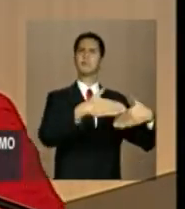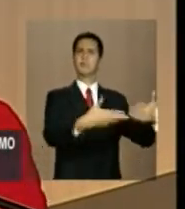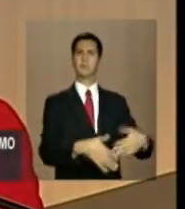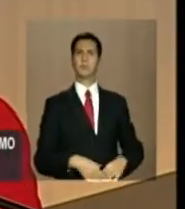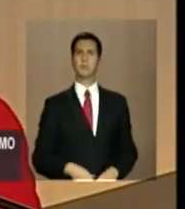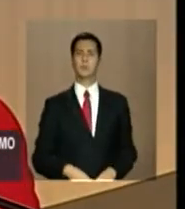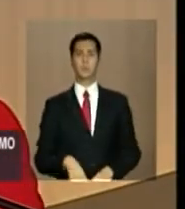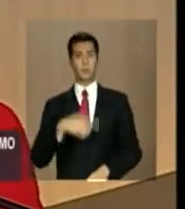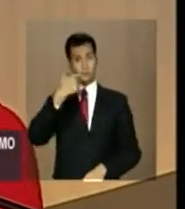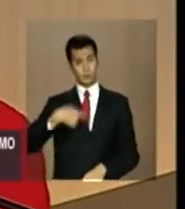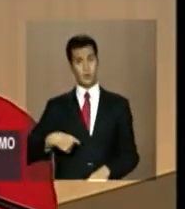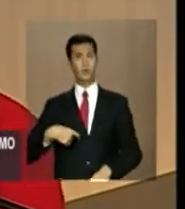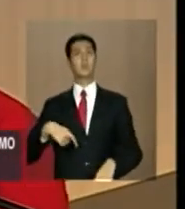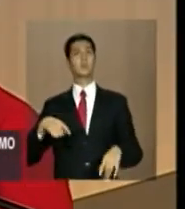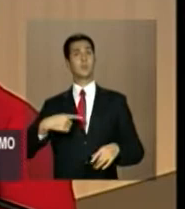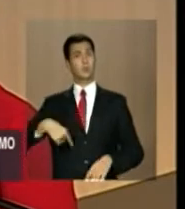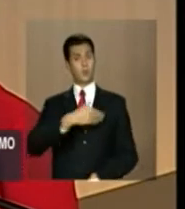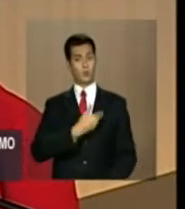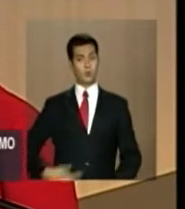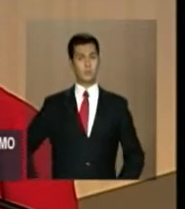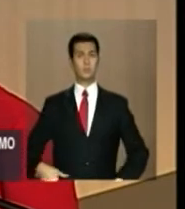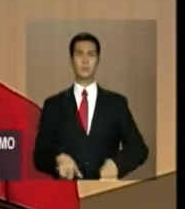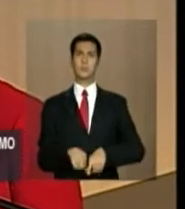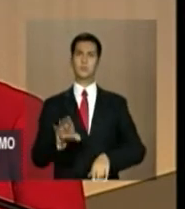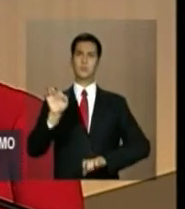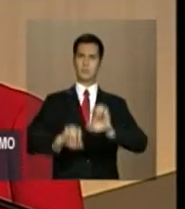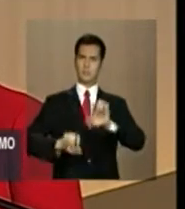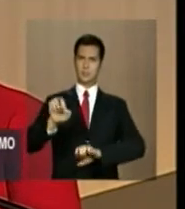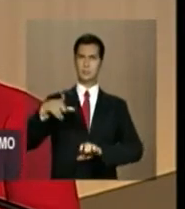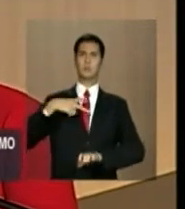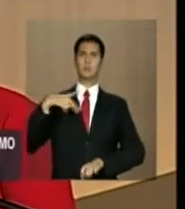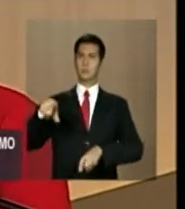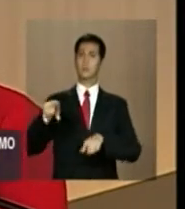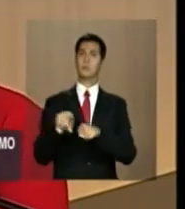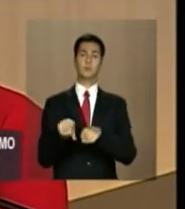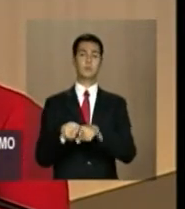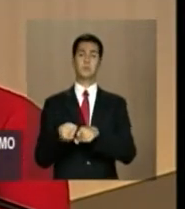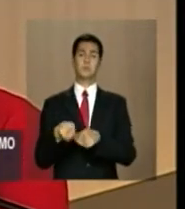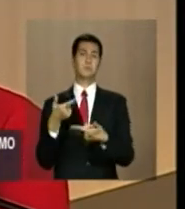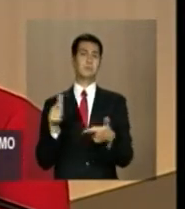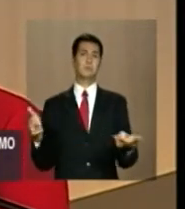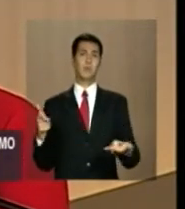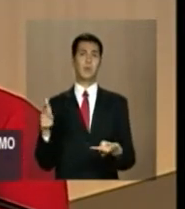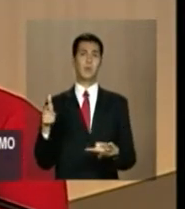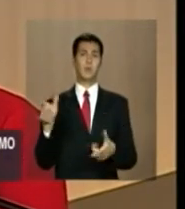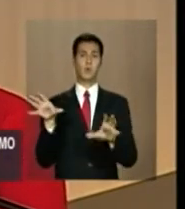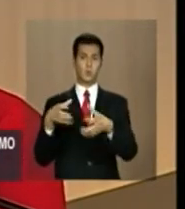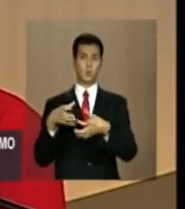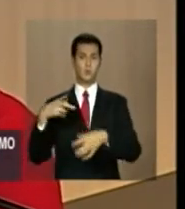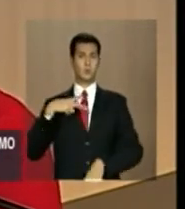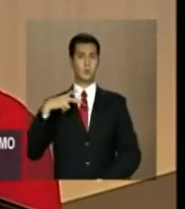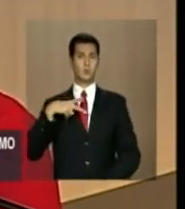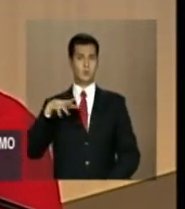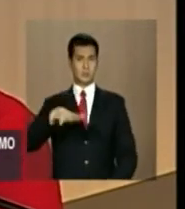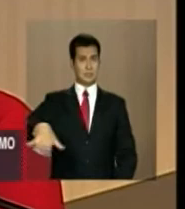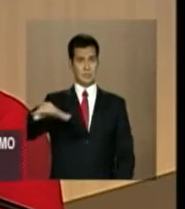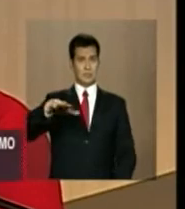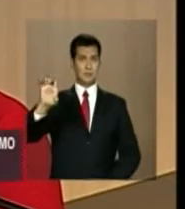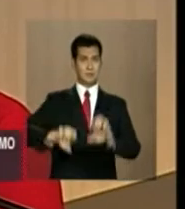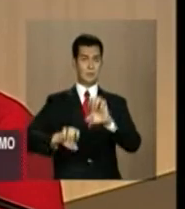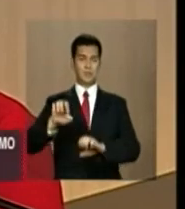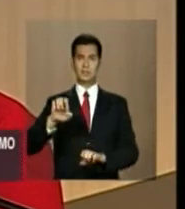para o setor privado, porque o setor privado aqui também, como nós, estavam inexperientes também. Nós não